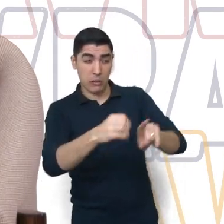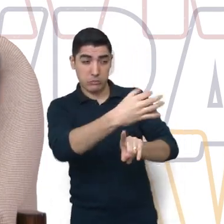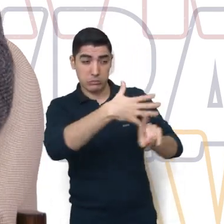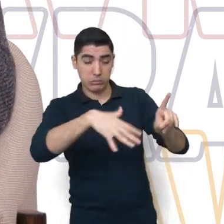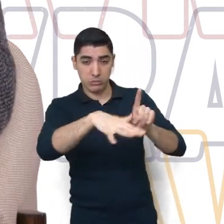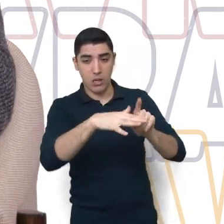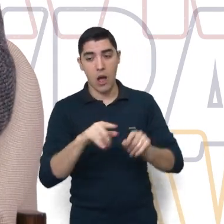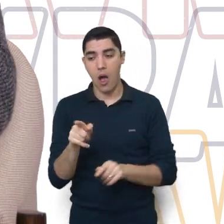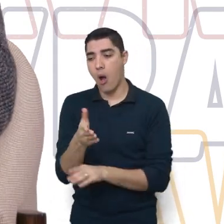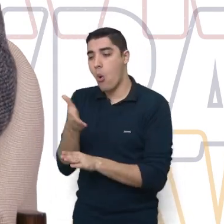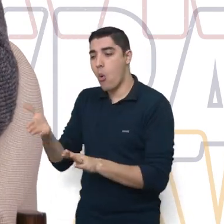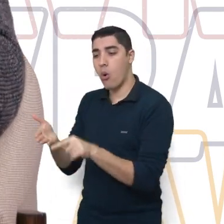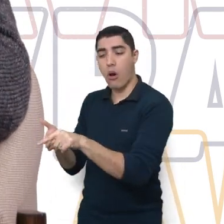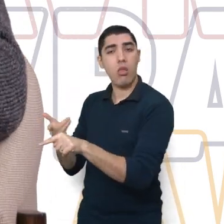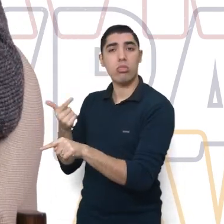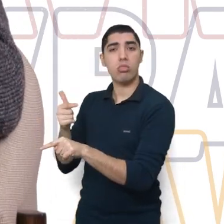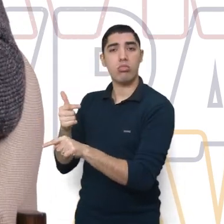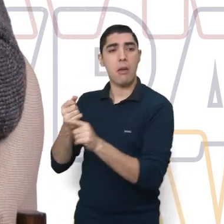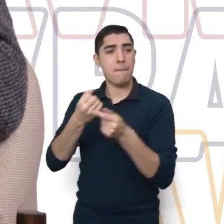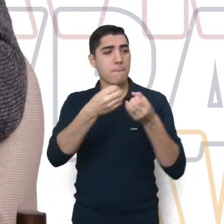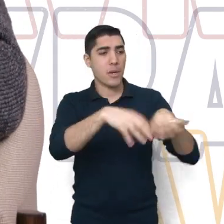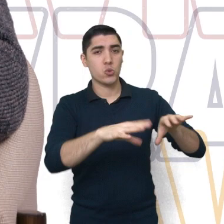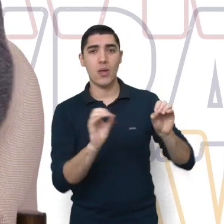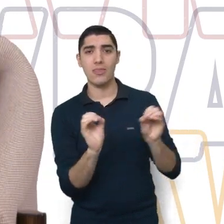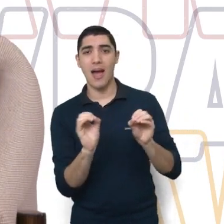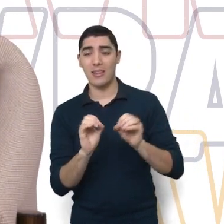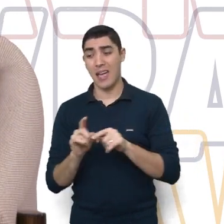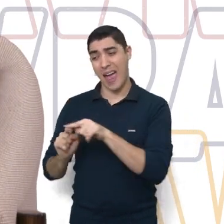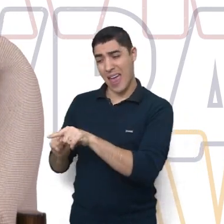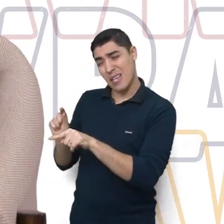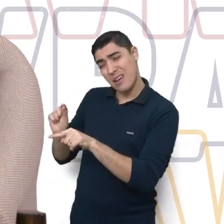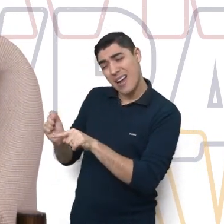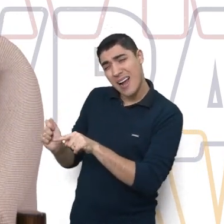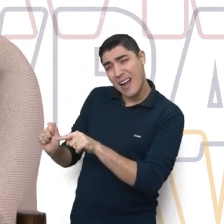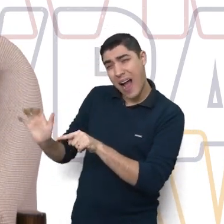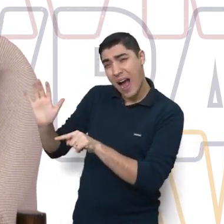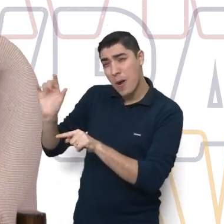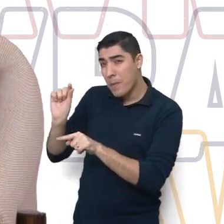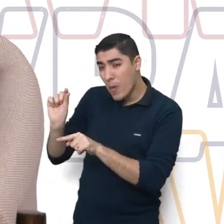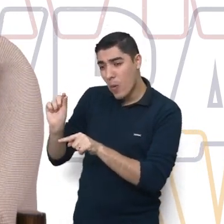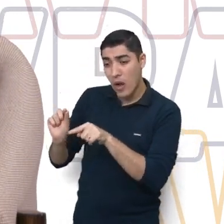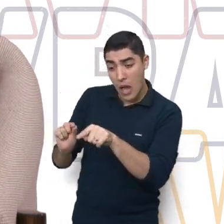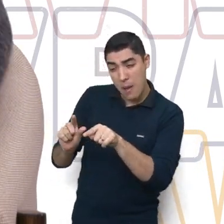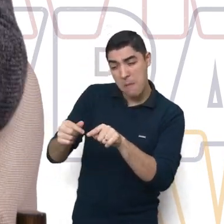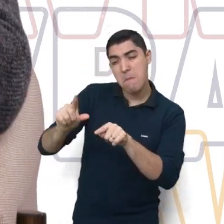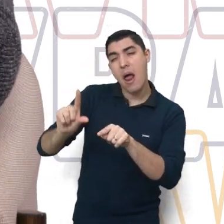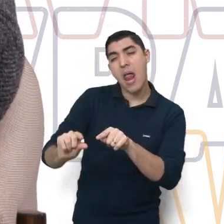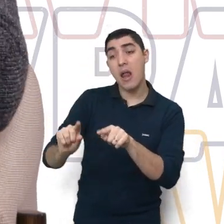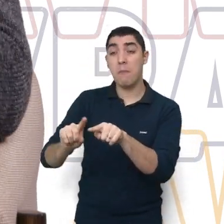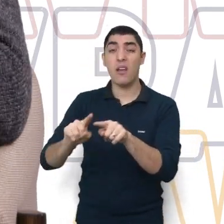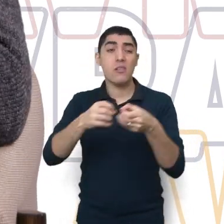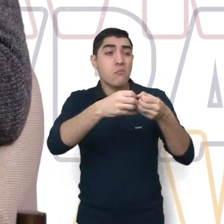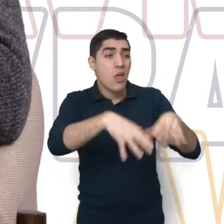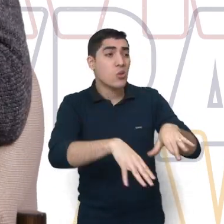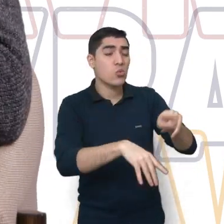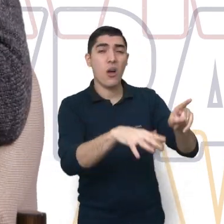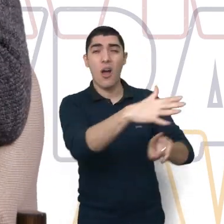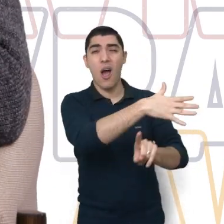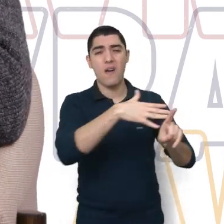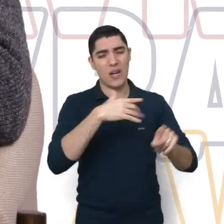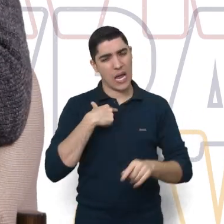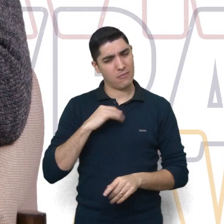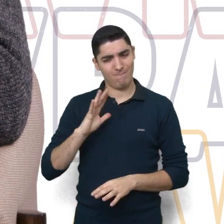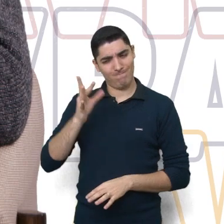e esse não Porém esse aqui custa um pouco mais caro esse custa bem mais barato mas porque você tem esse valor